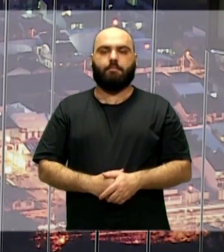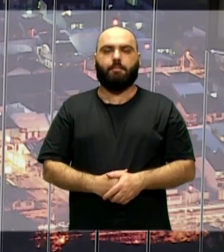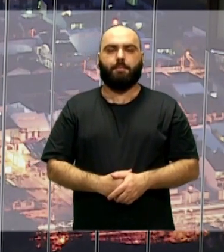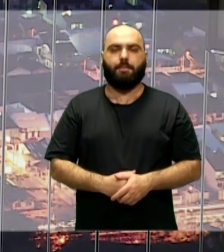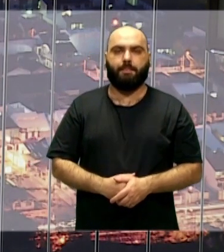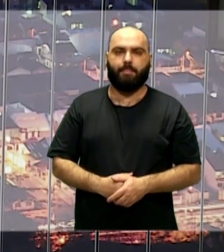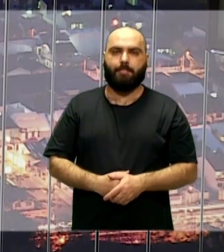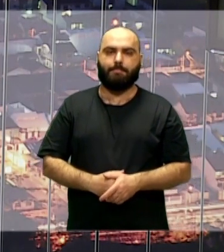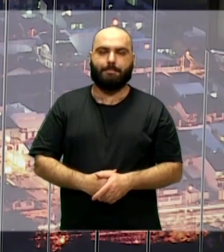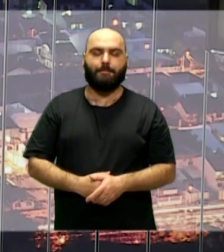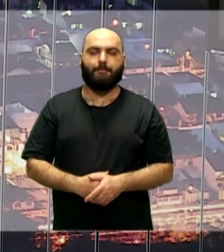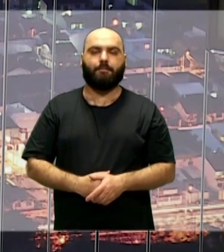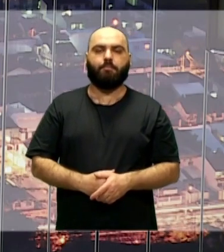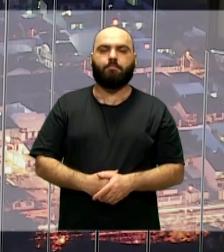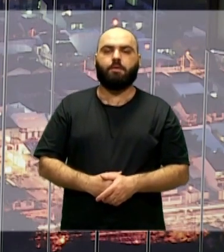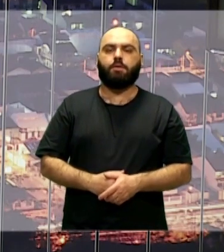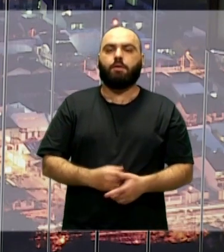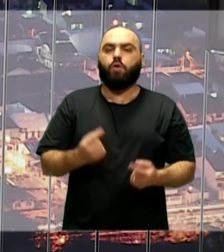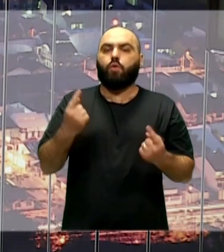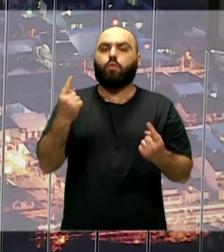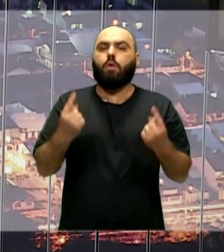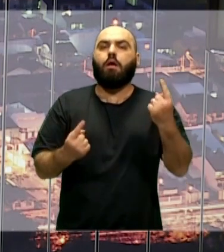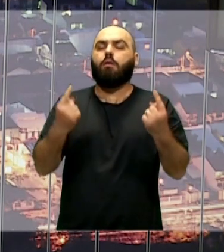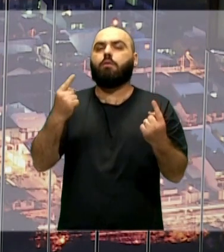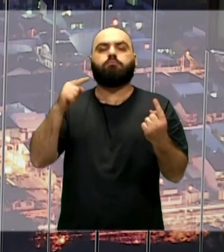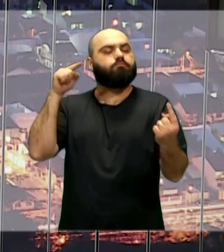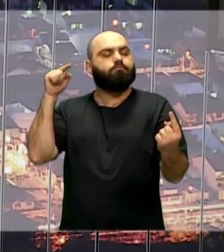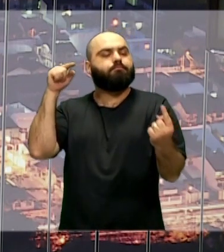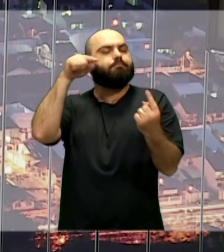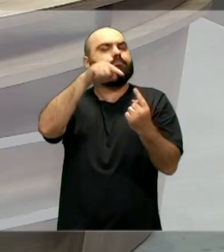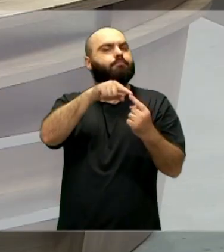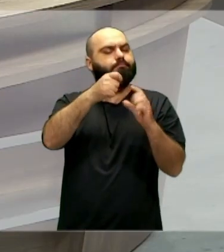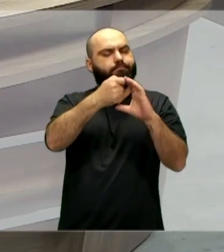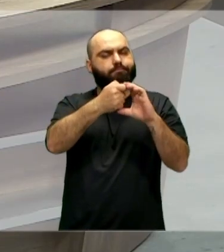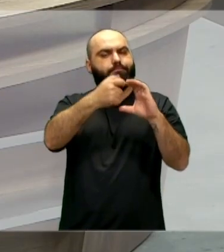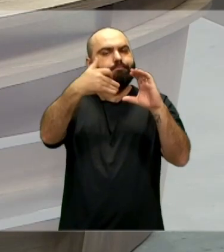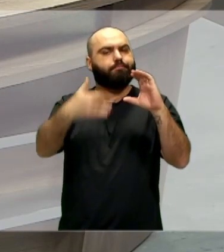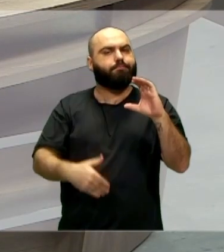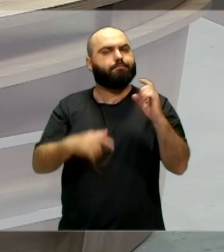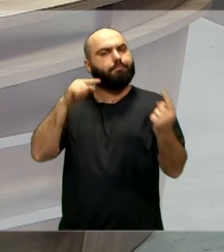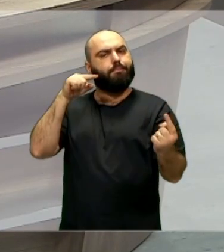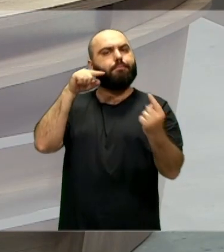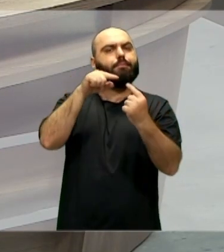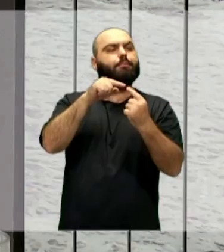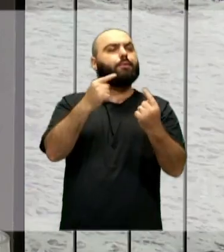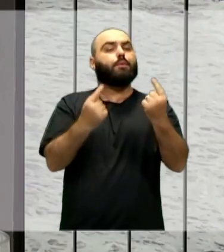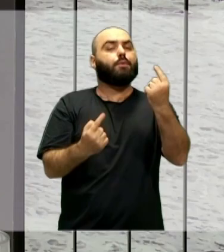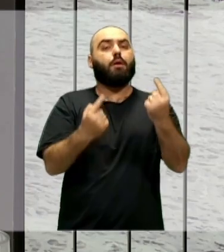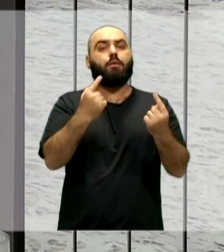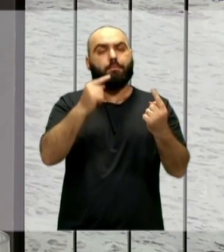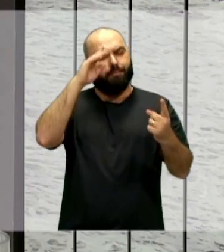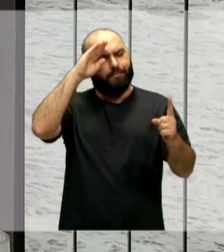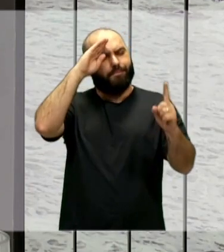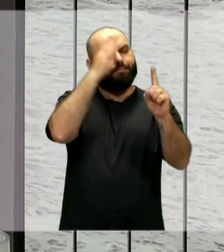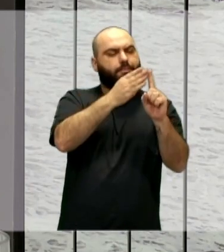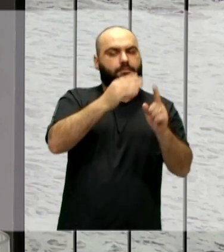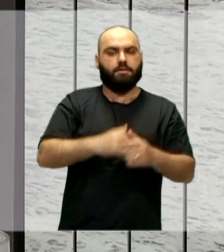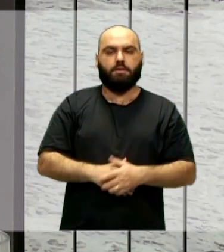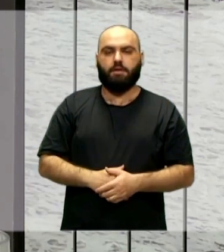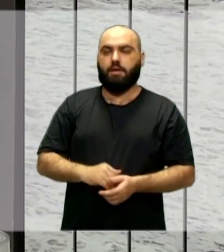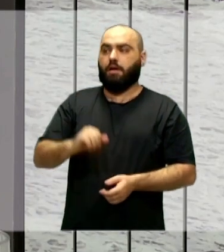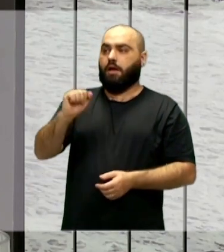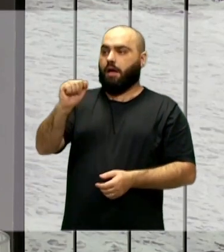o objetivo principal, qual é a principal característica, qual é o objetivo do amigo? O amigo é fazer